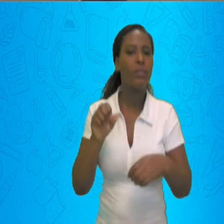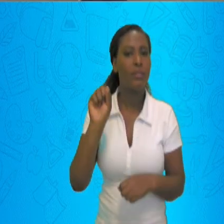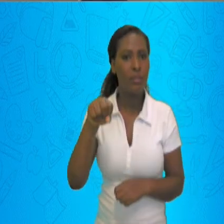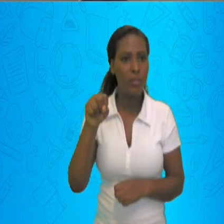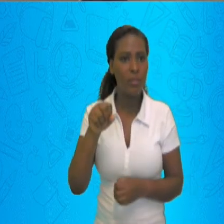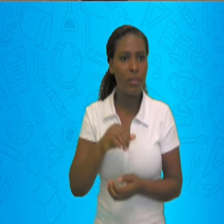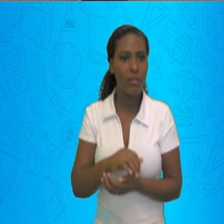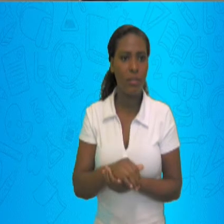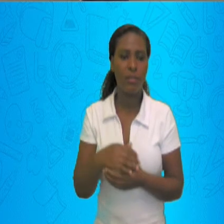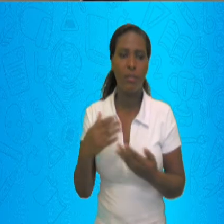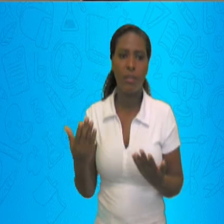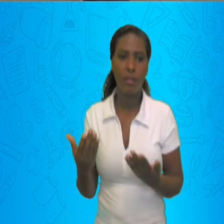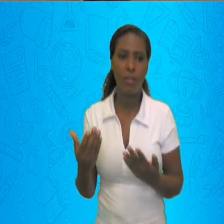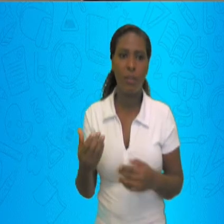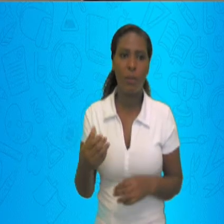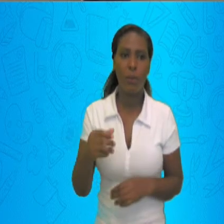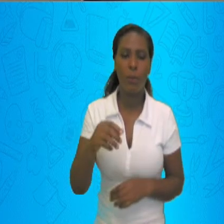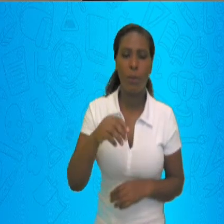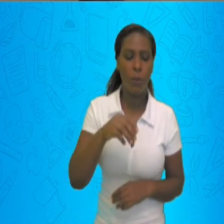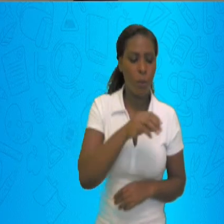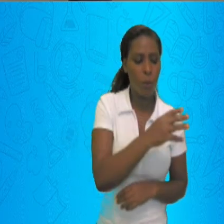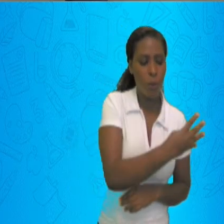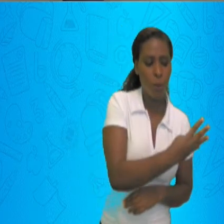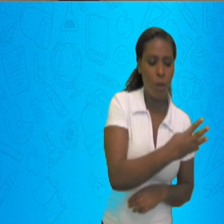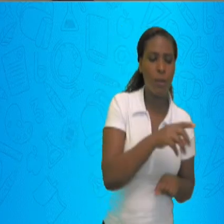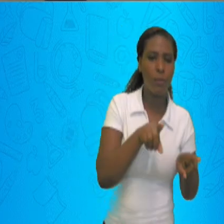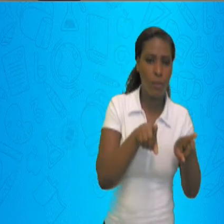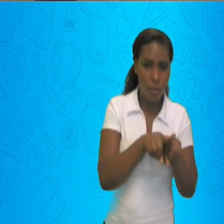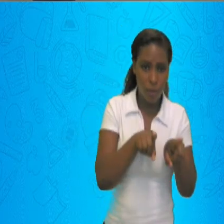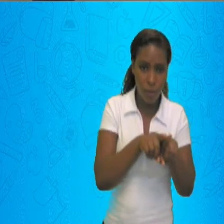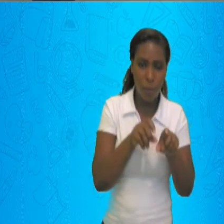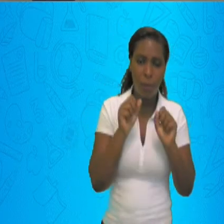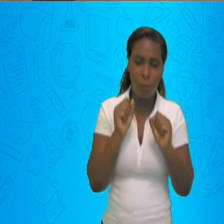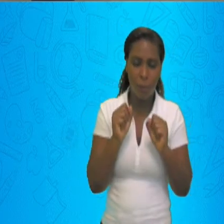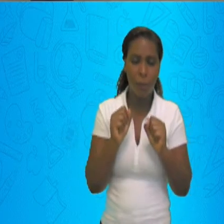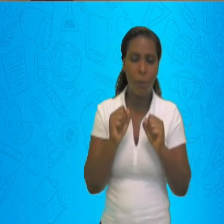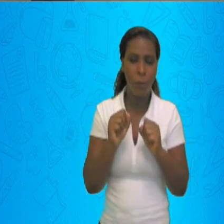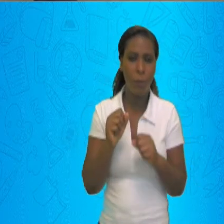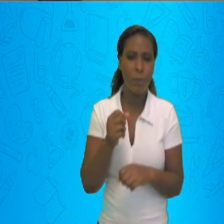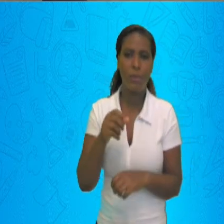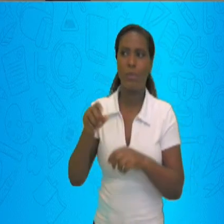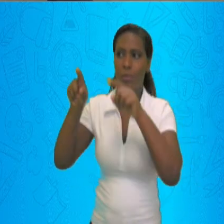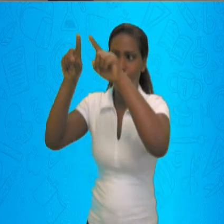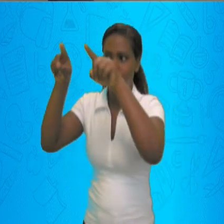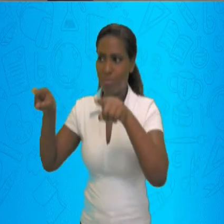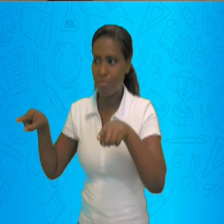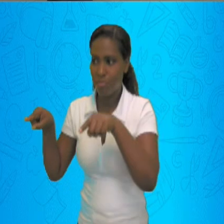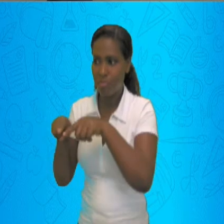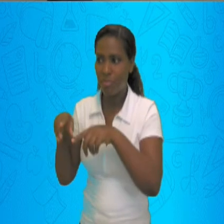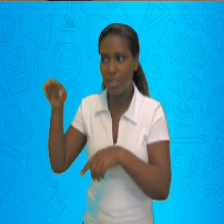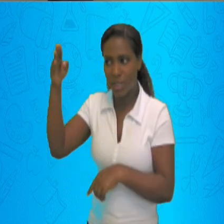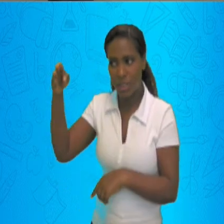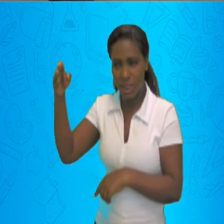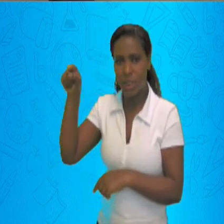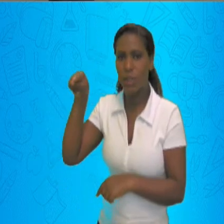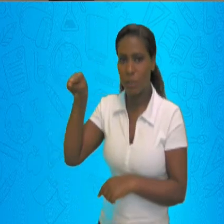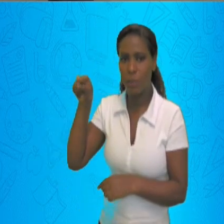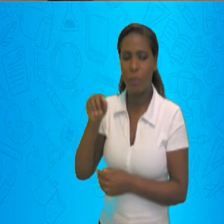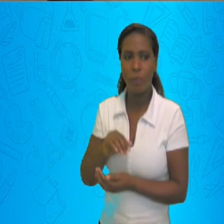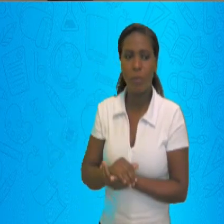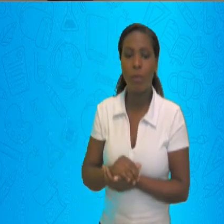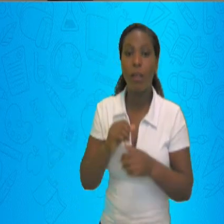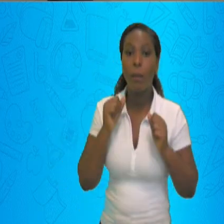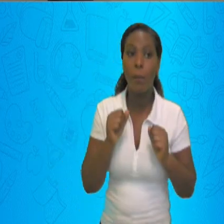também serve como medida de lado do triângulo. Então, aqui eu já tenho, ó, 3 medidas. Pode ser o